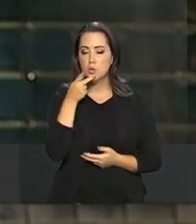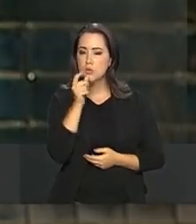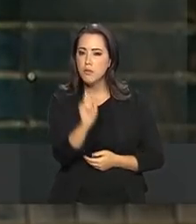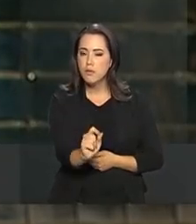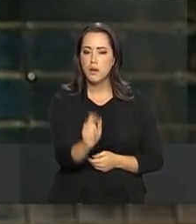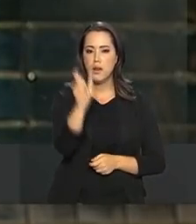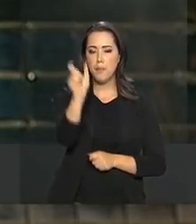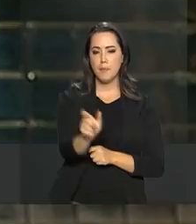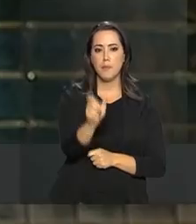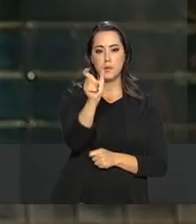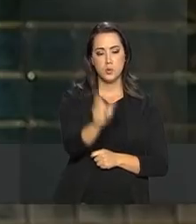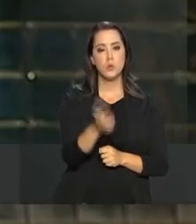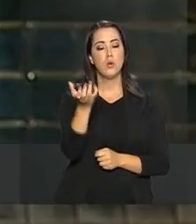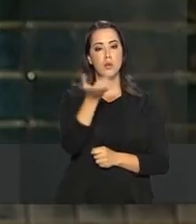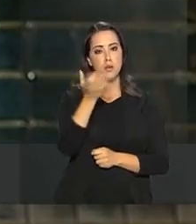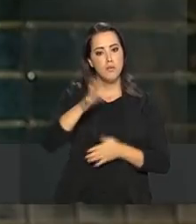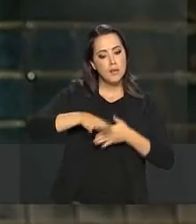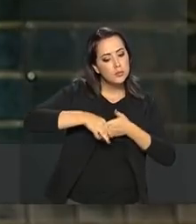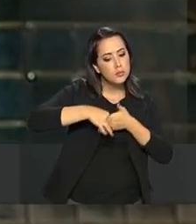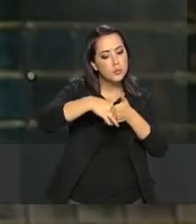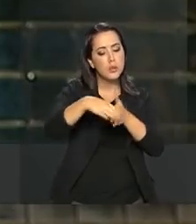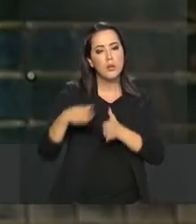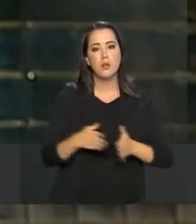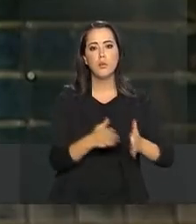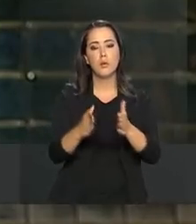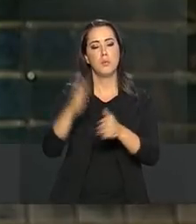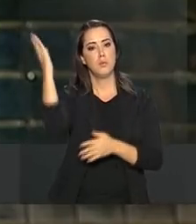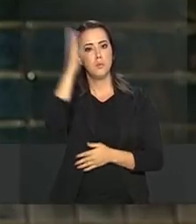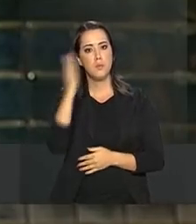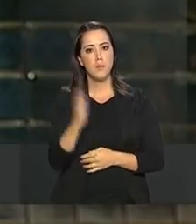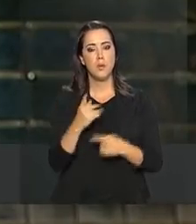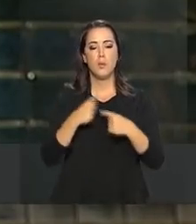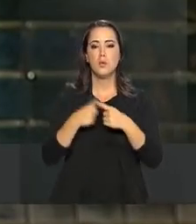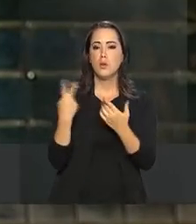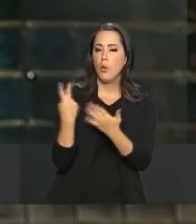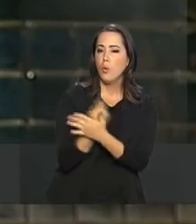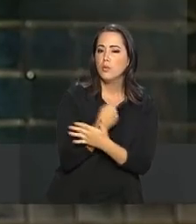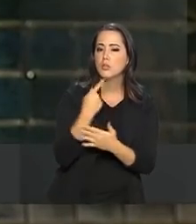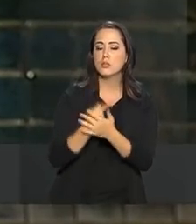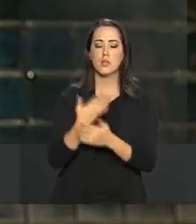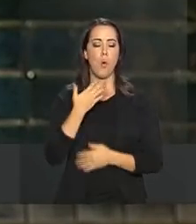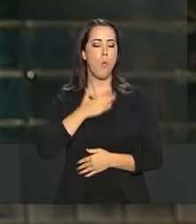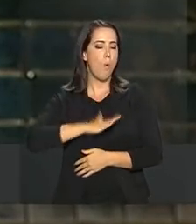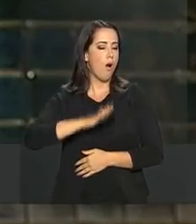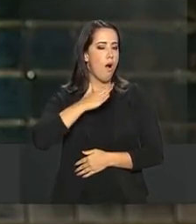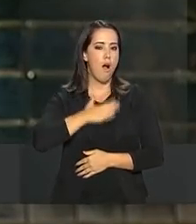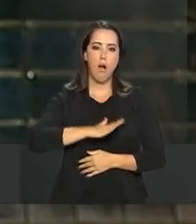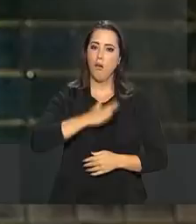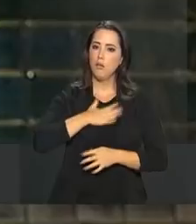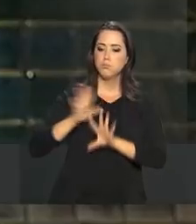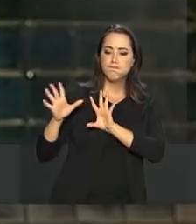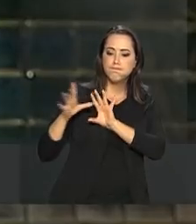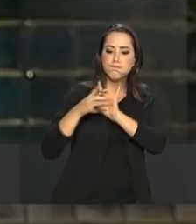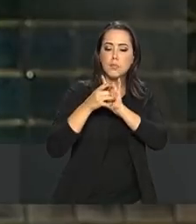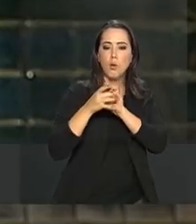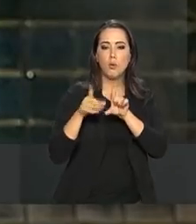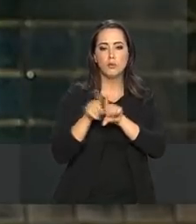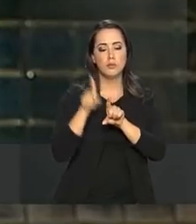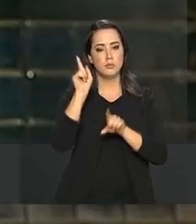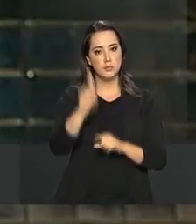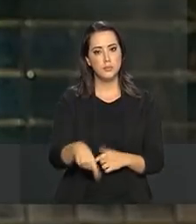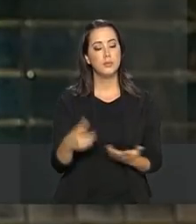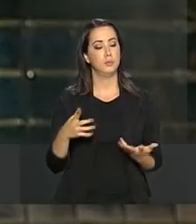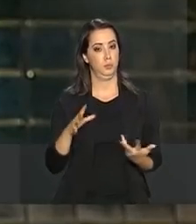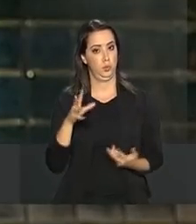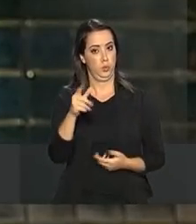dirigir o país e isso se deu com toda a tranquilidade com toda a harmonia com toda a